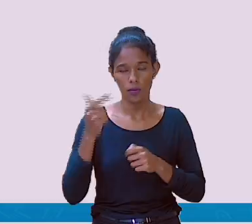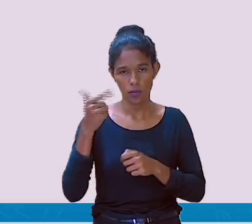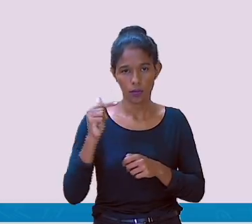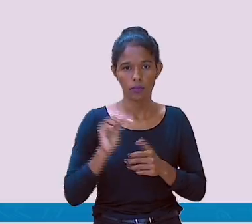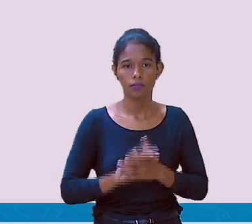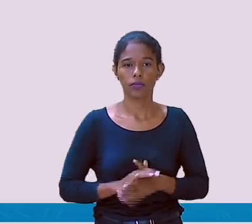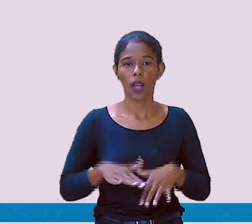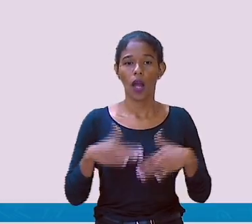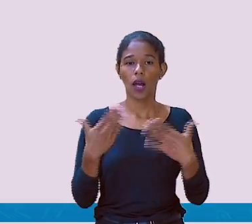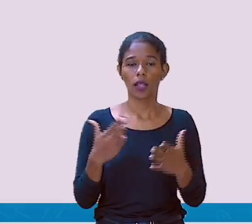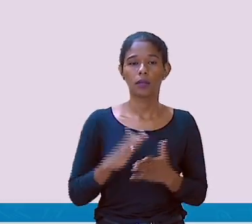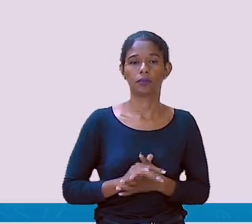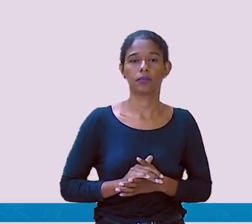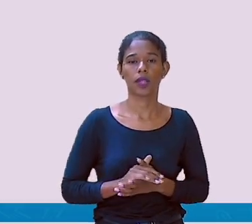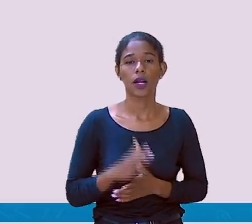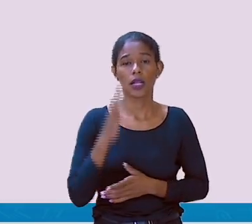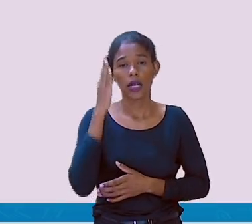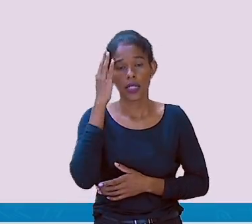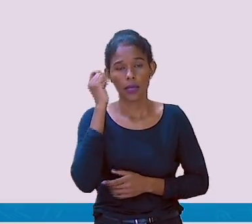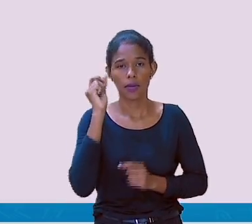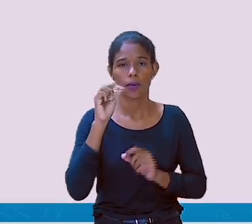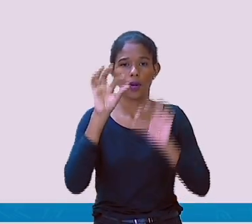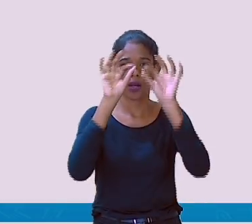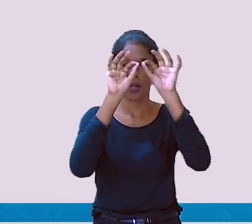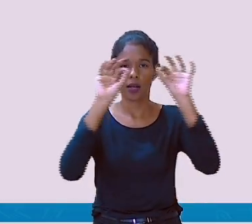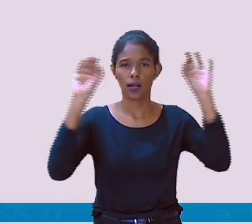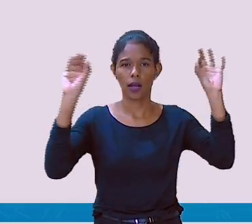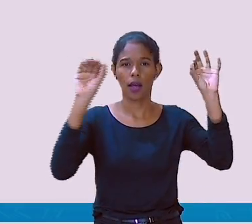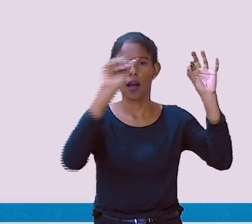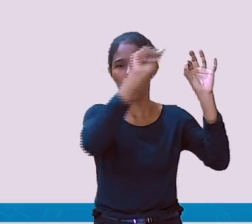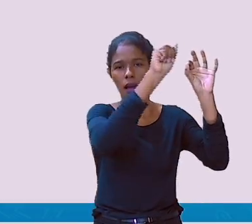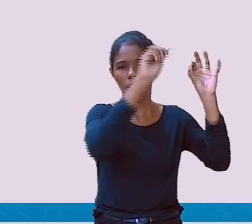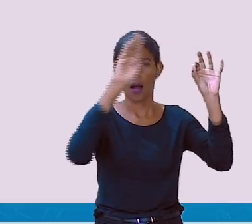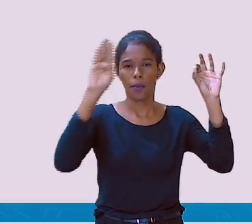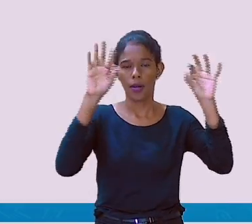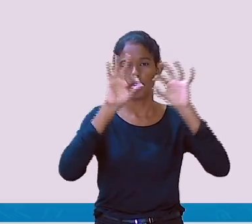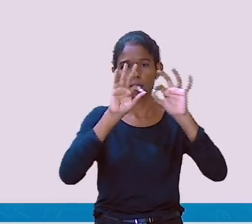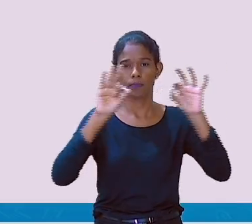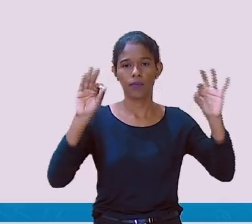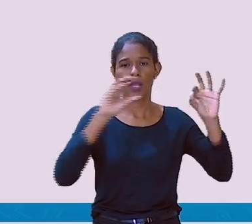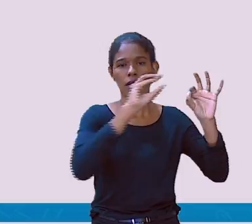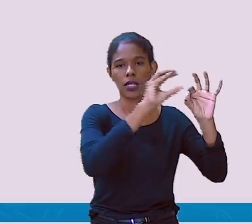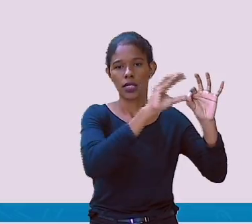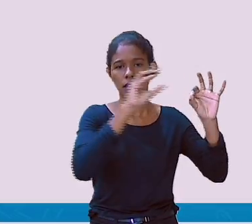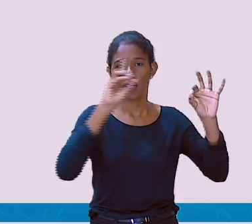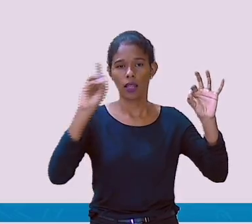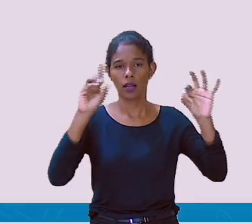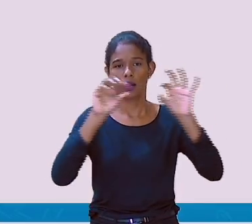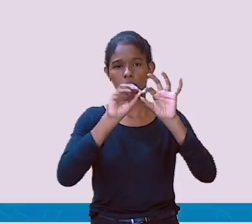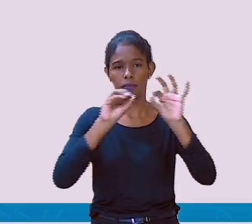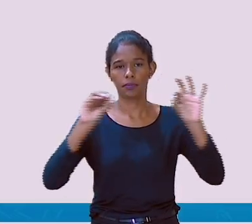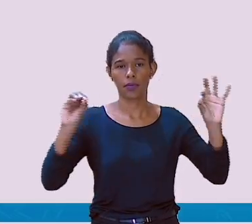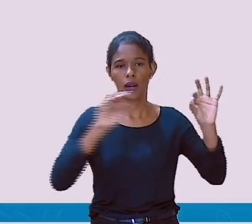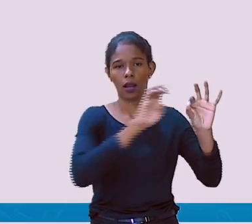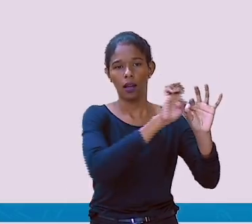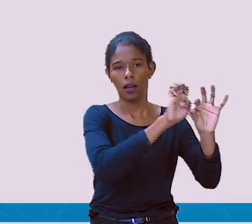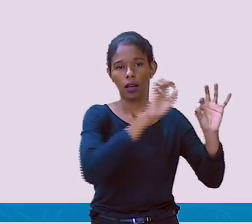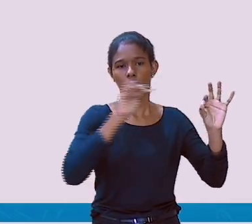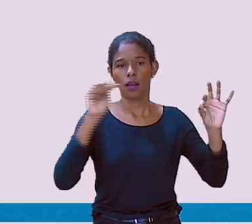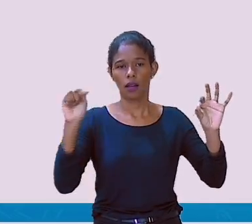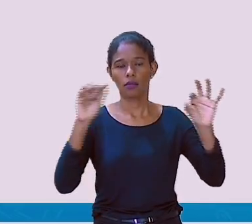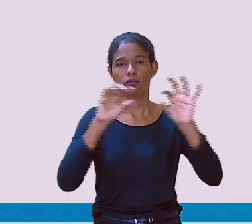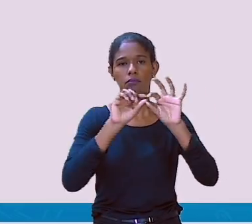Sabendo que os segmentos de reta AB, CD e EF, ó, atenção, nessa